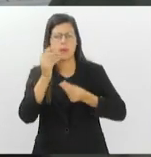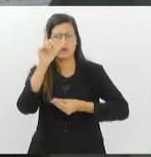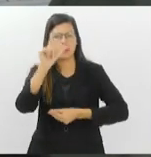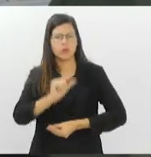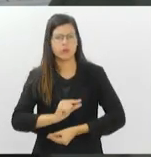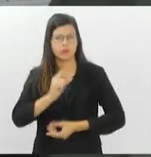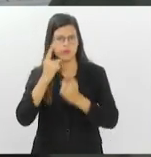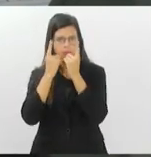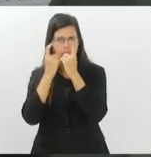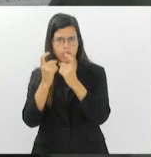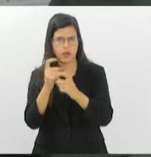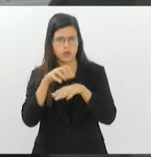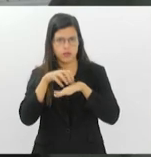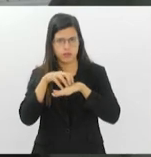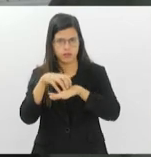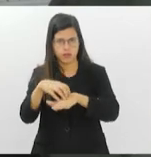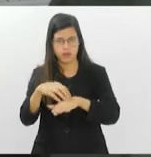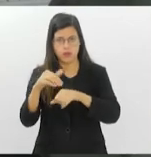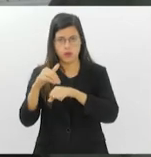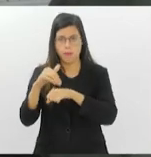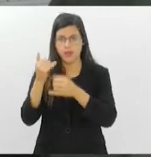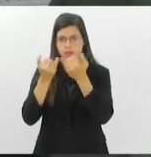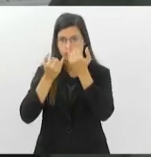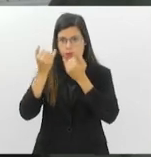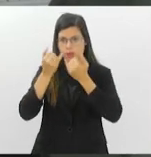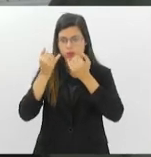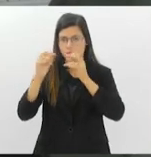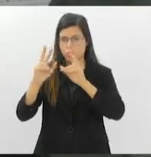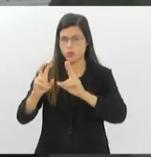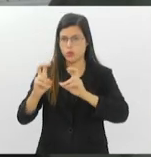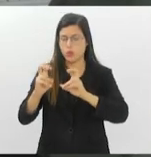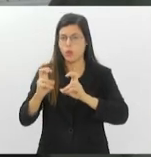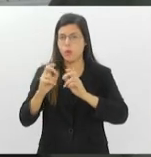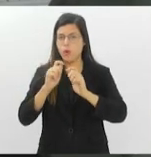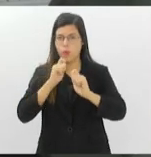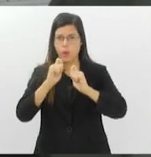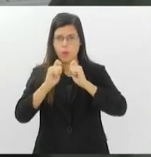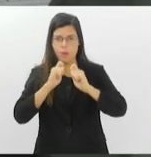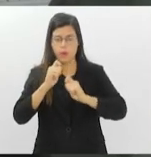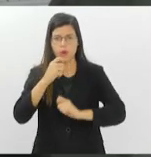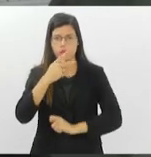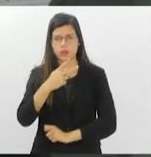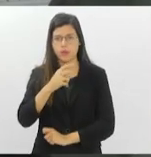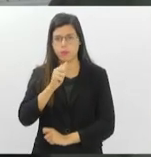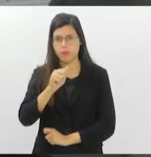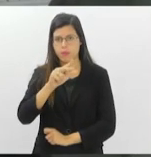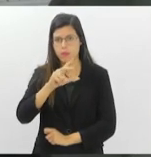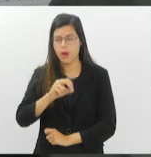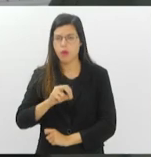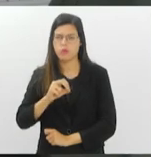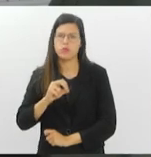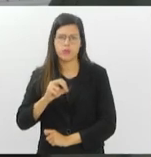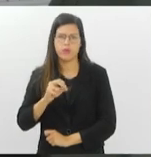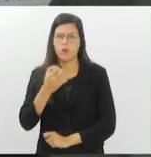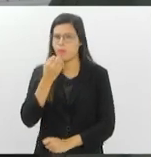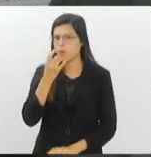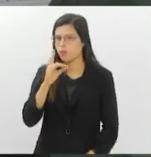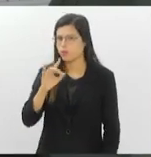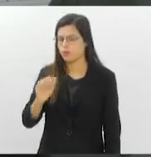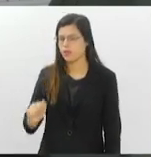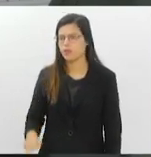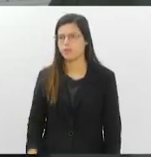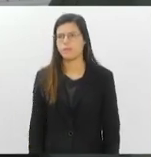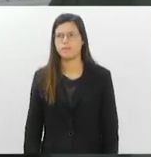no trânsito quem tem mais informações sobre esse assunto é o repórter Paulo Vittor Viviane Bom dia